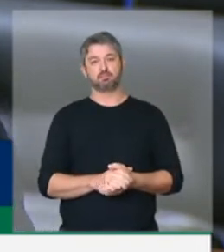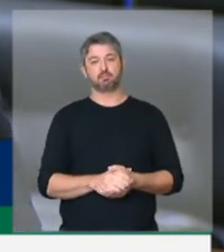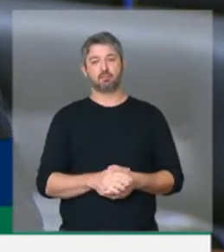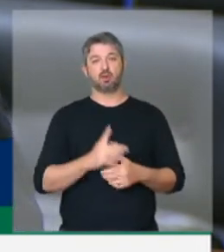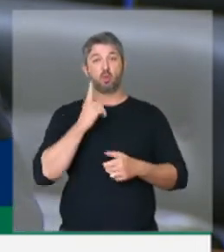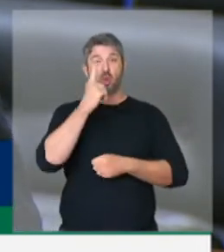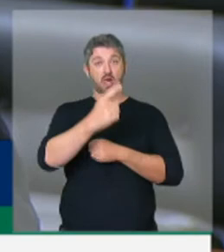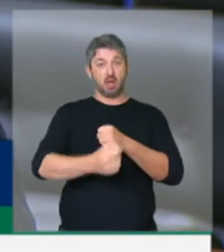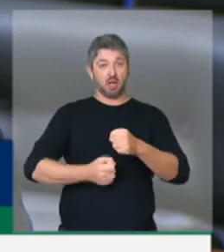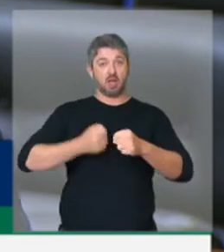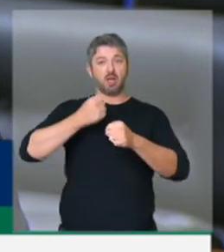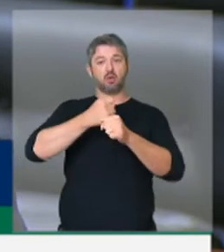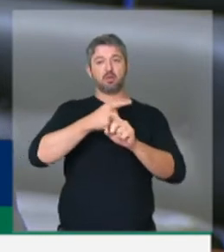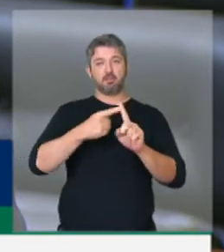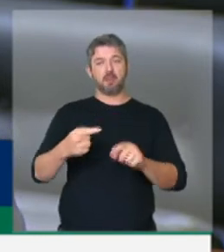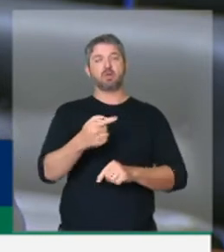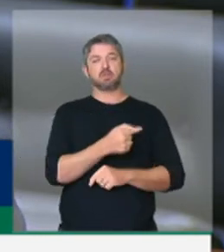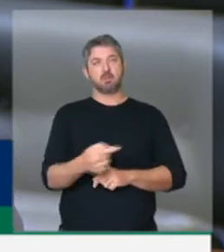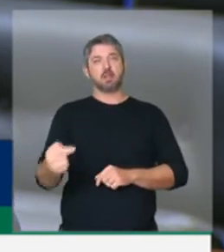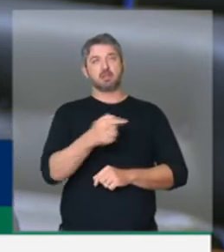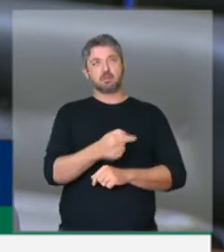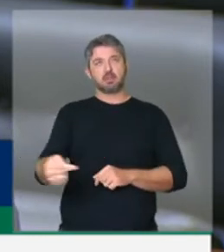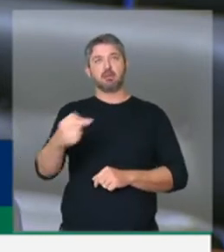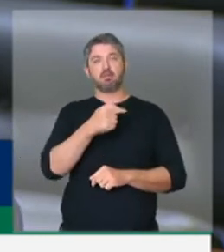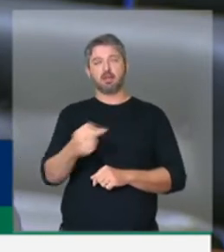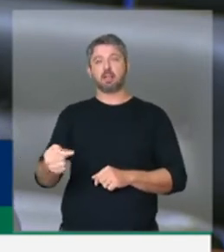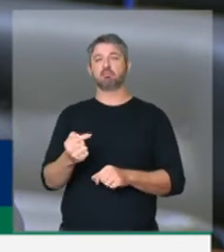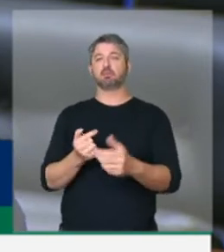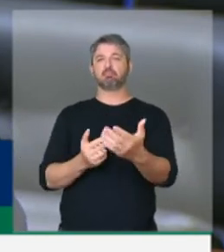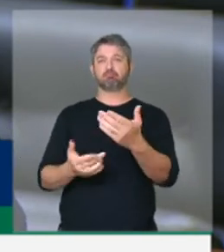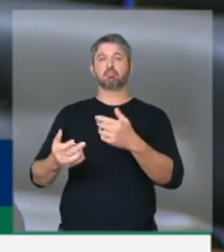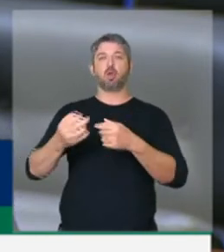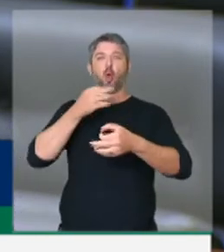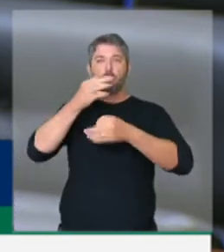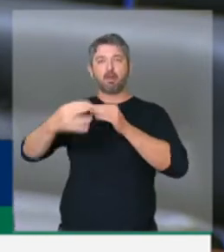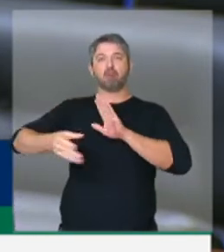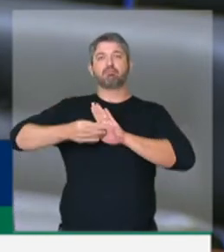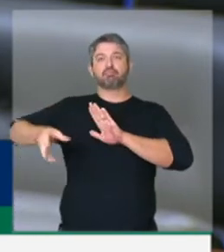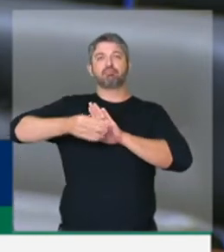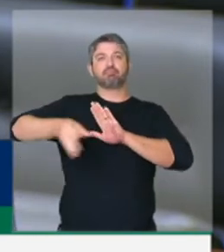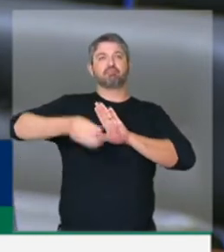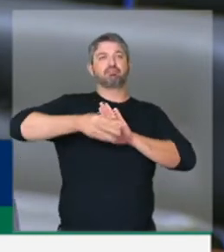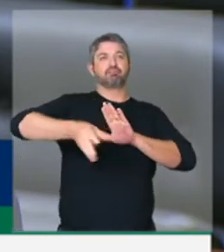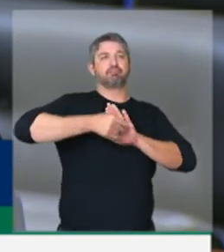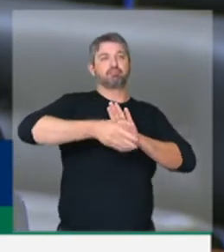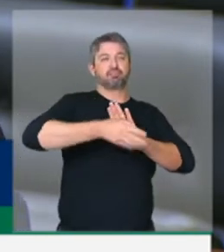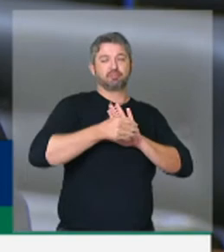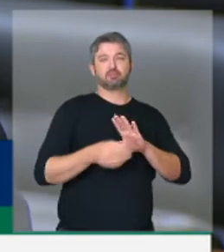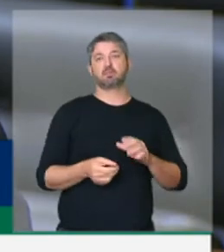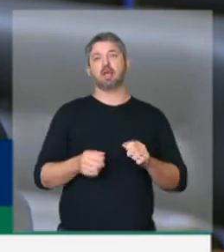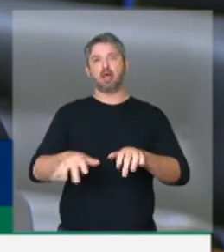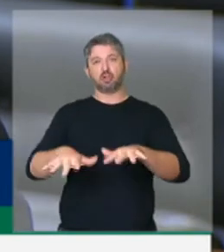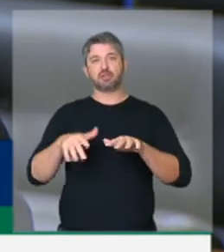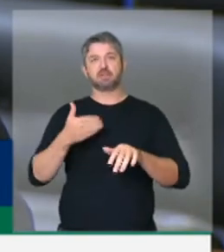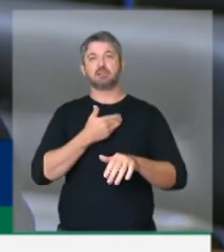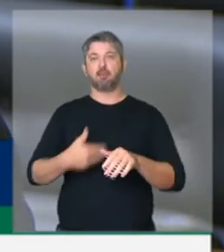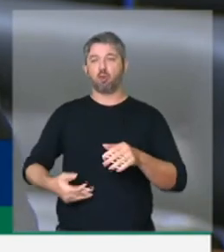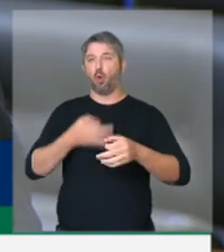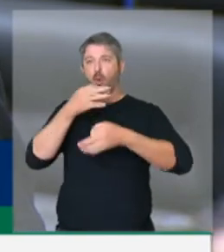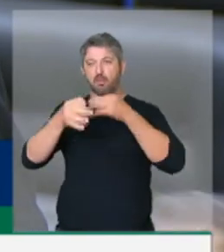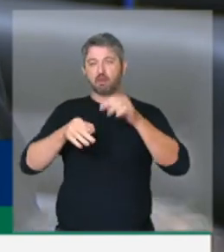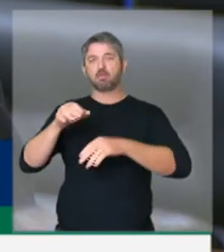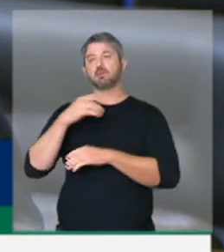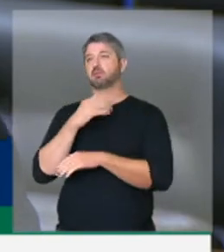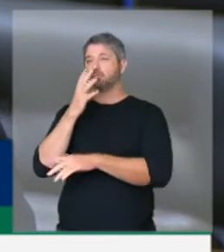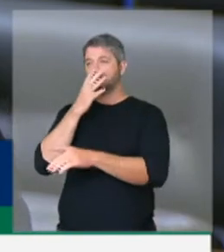meio, toda semana, nós ouvimos todas as entidades que solicitaram audiência pública aqui no